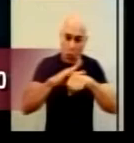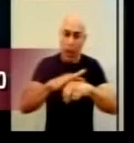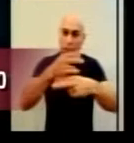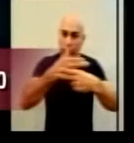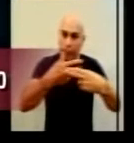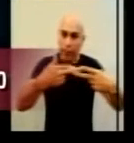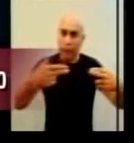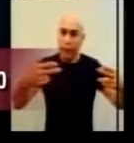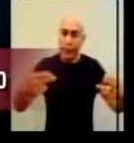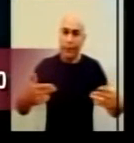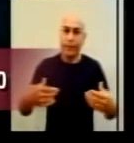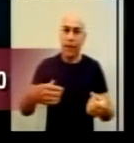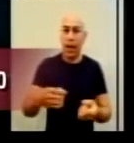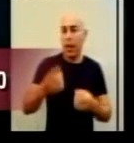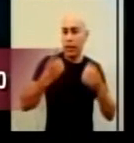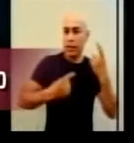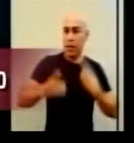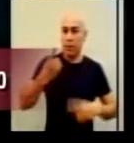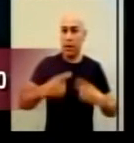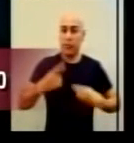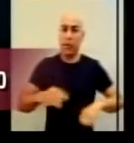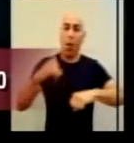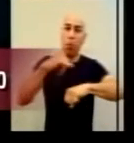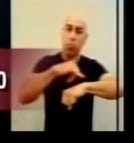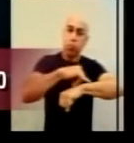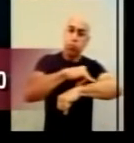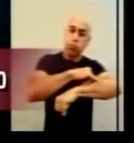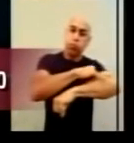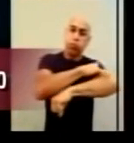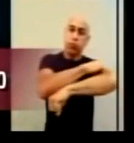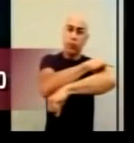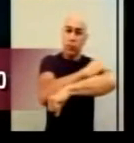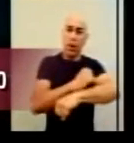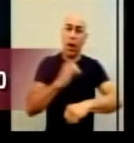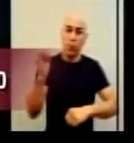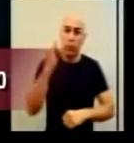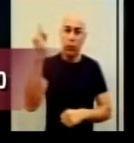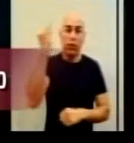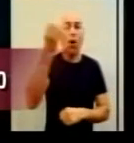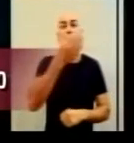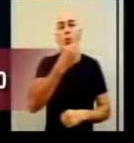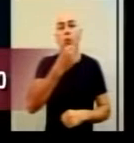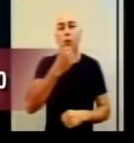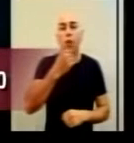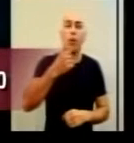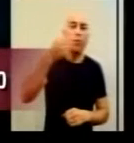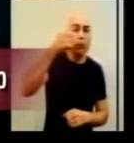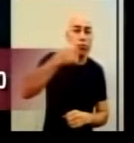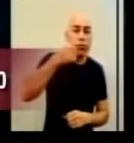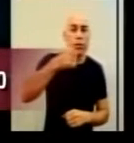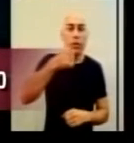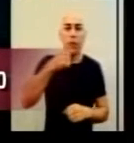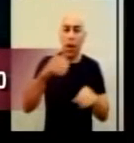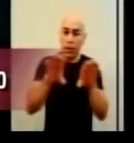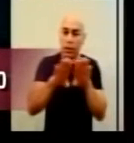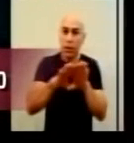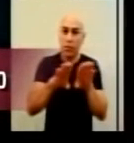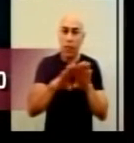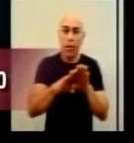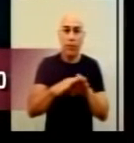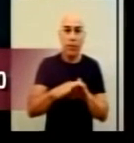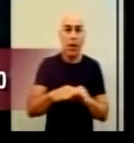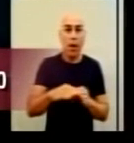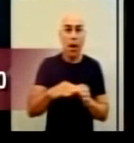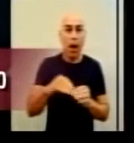mas a imunodepressão e a obesidade também são importantes para o sexo masculino, tanto como feminino. É interessante saber